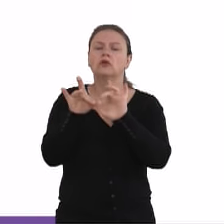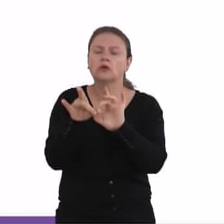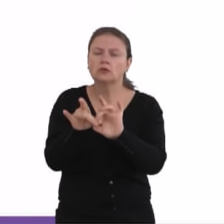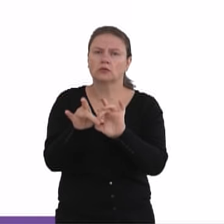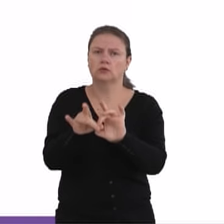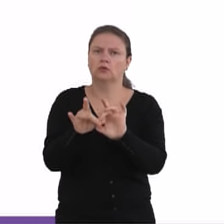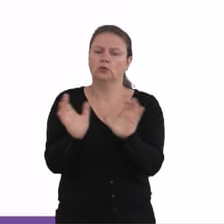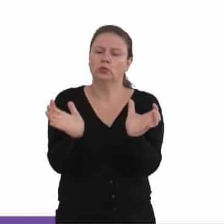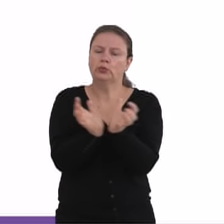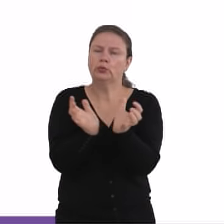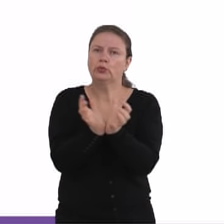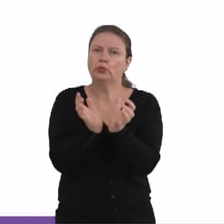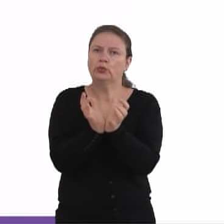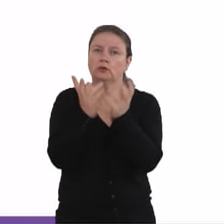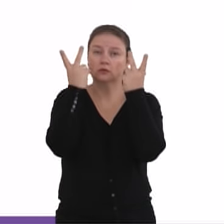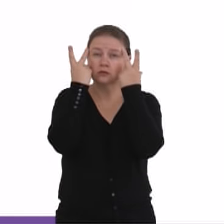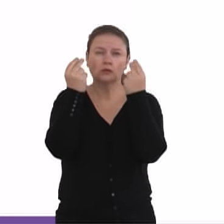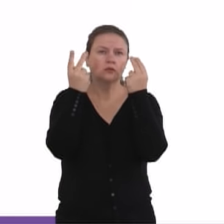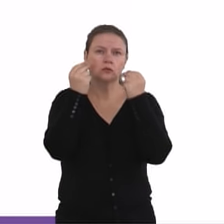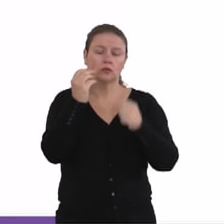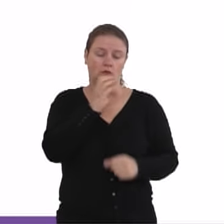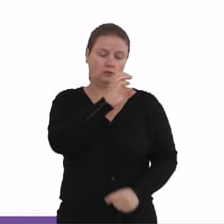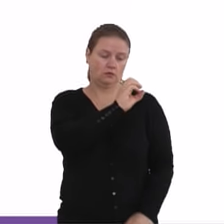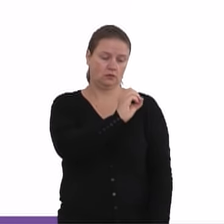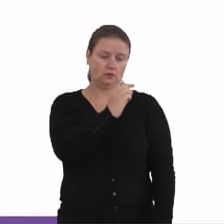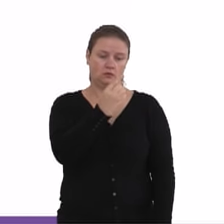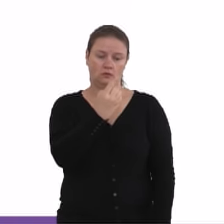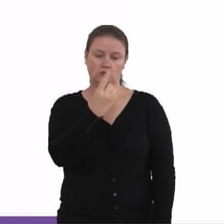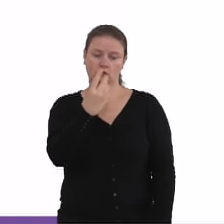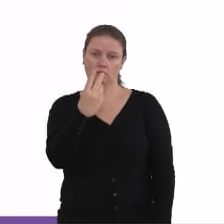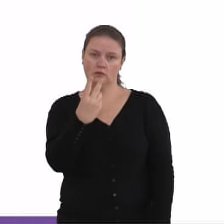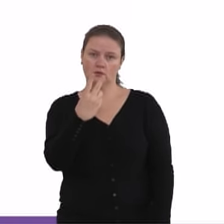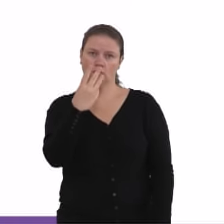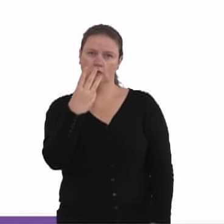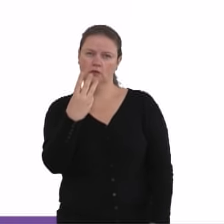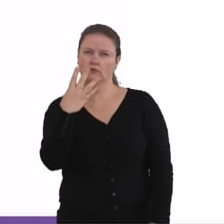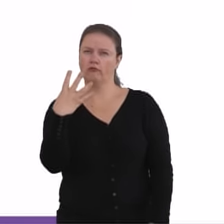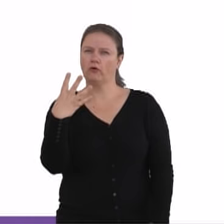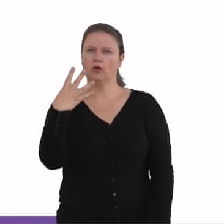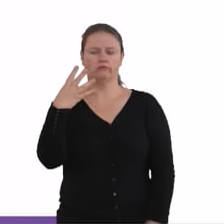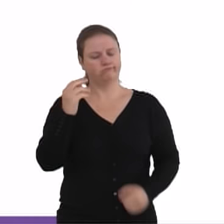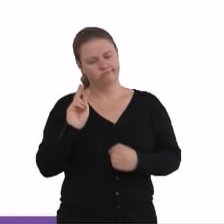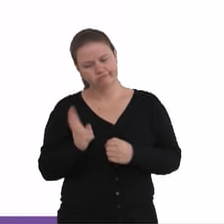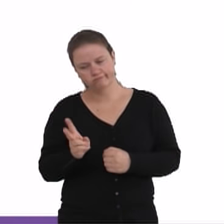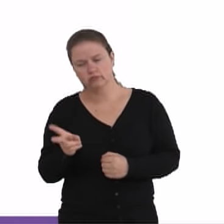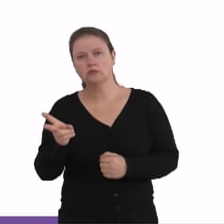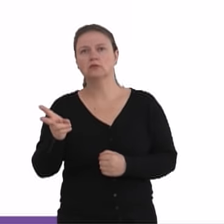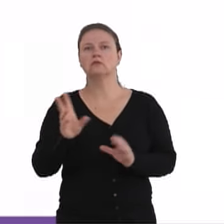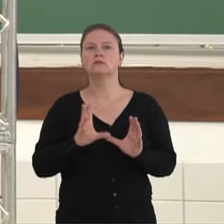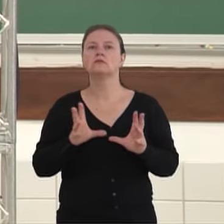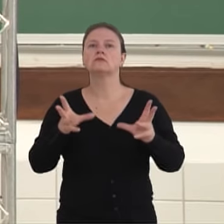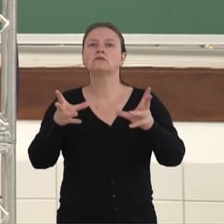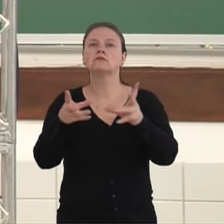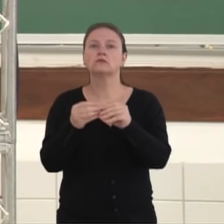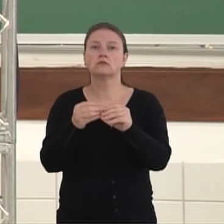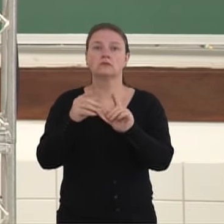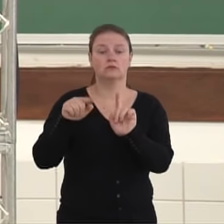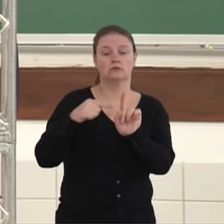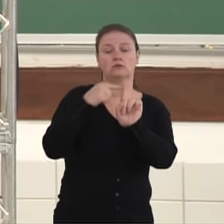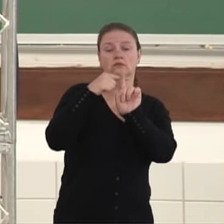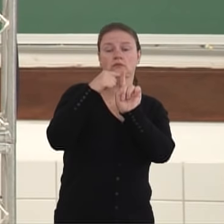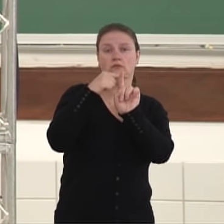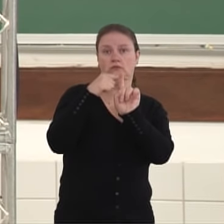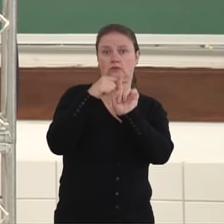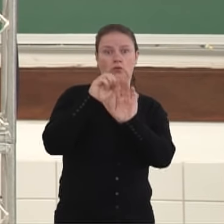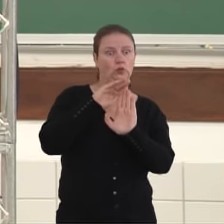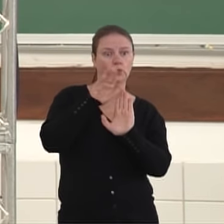números naturais? 0, 1, 2, 3, 4, ou seja, todos os números positivos, todos os